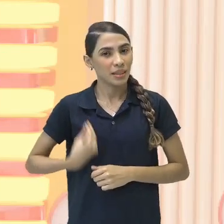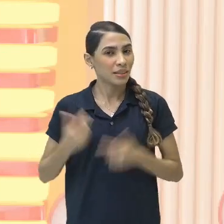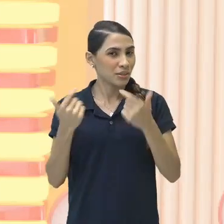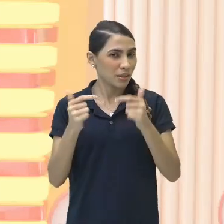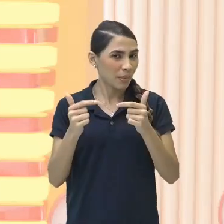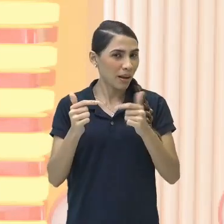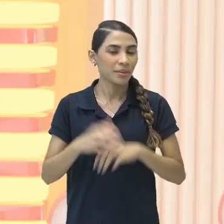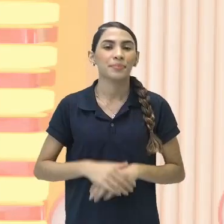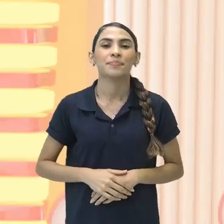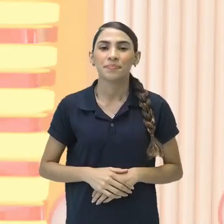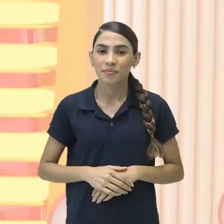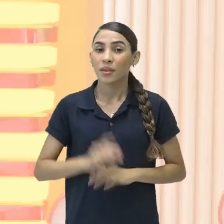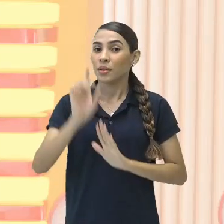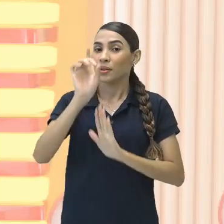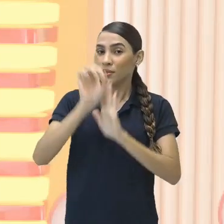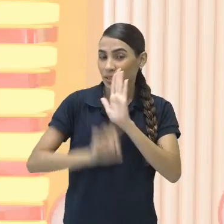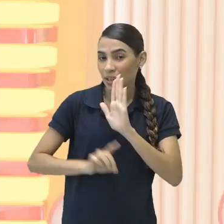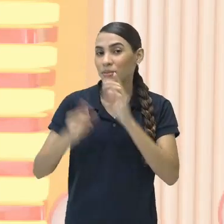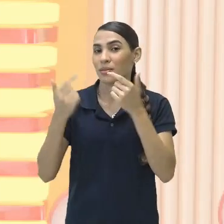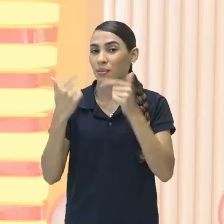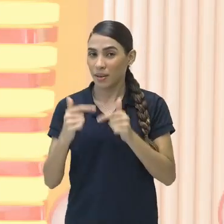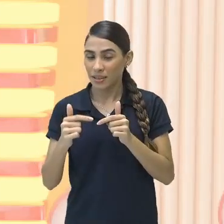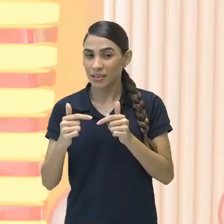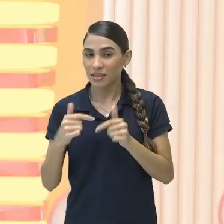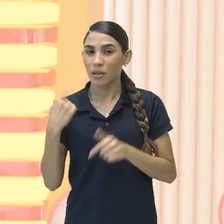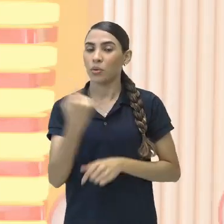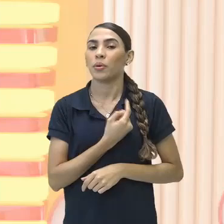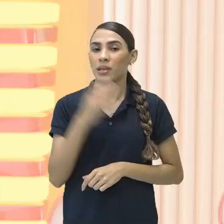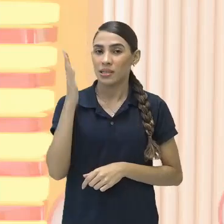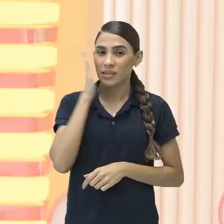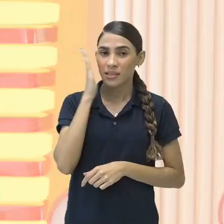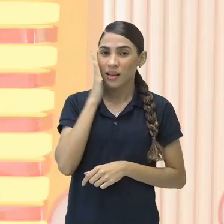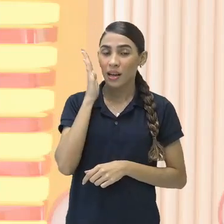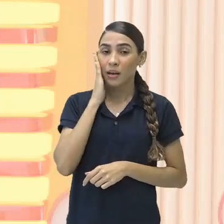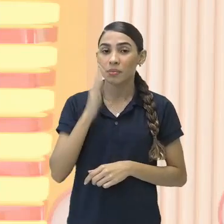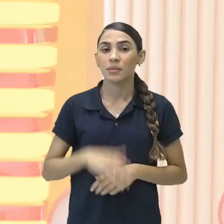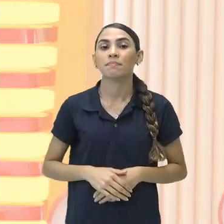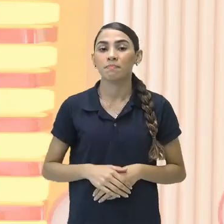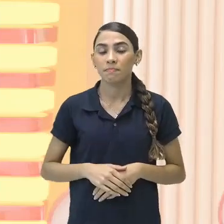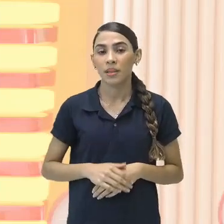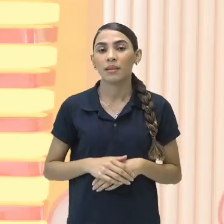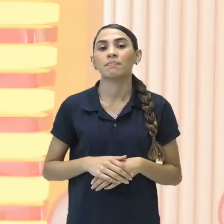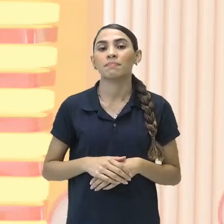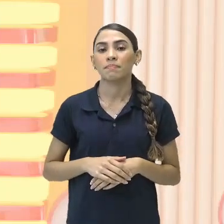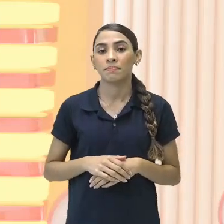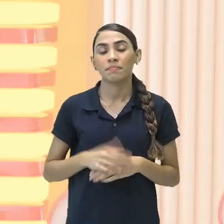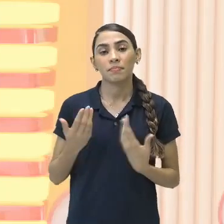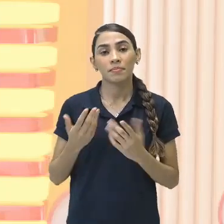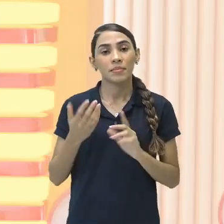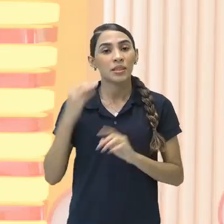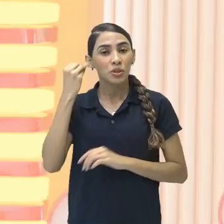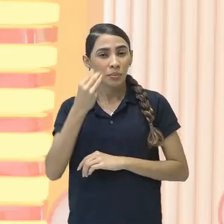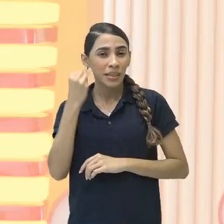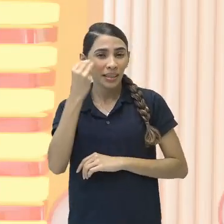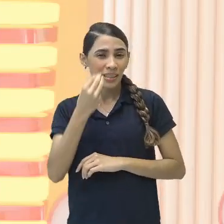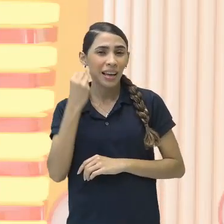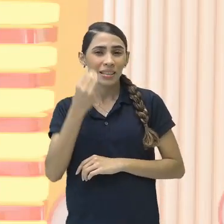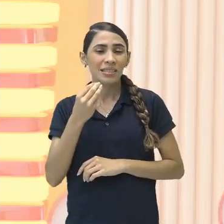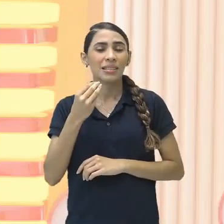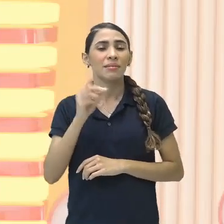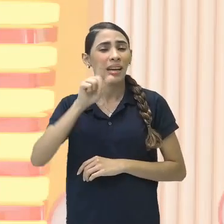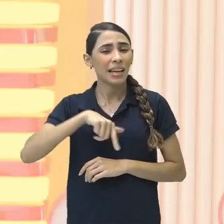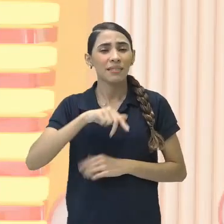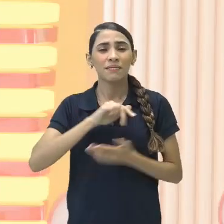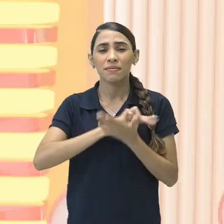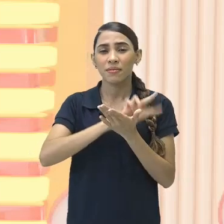adulta, é a questão dos direitos trabalhistas. Como a gente sabe, os caminhos, né, após a formação escolar são vários.